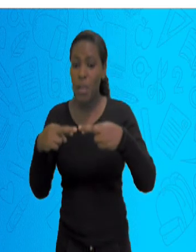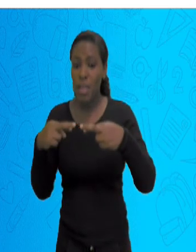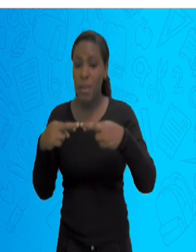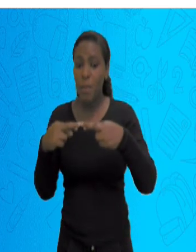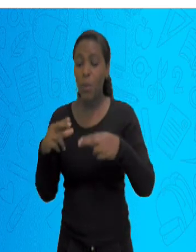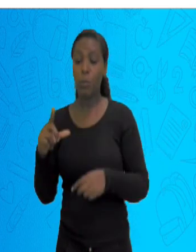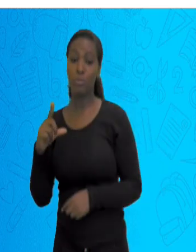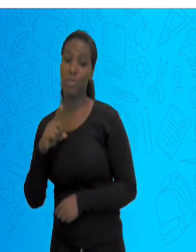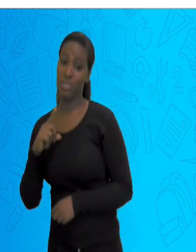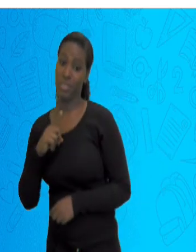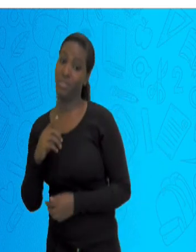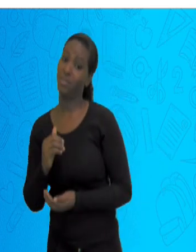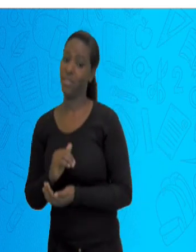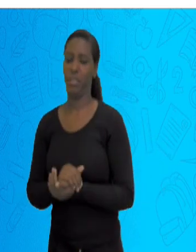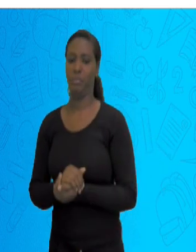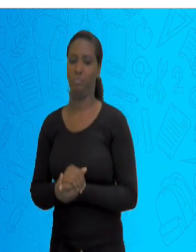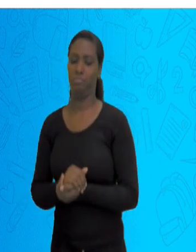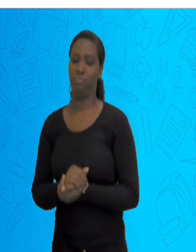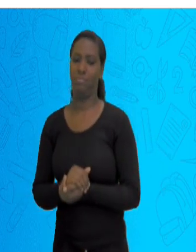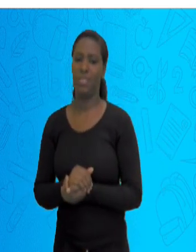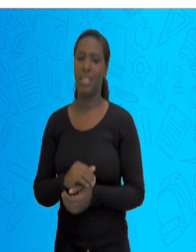Ama e chama.